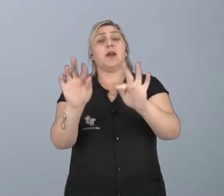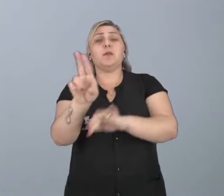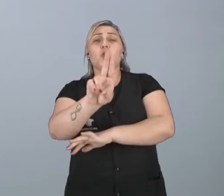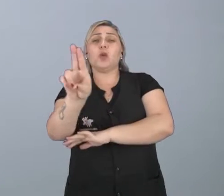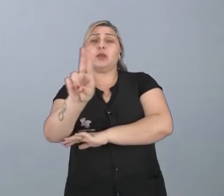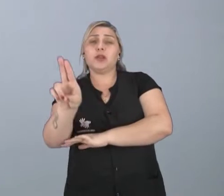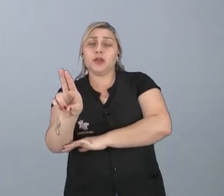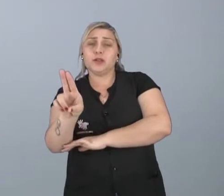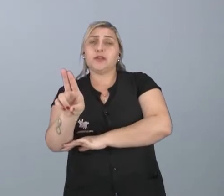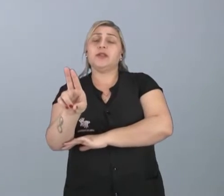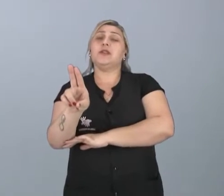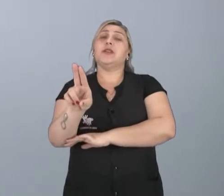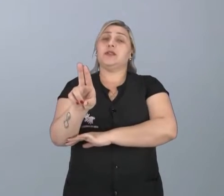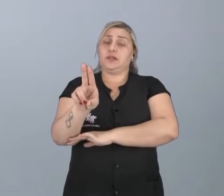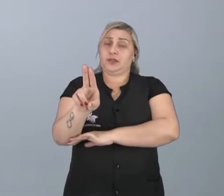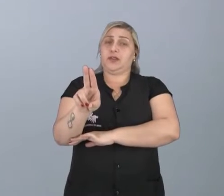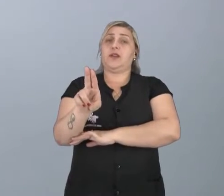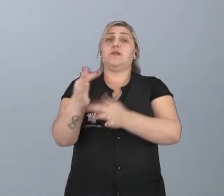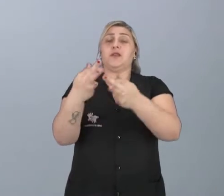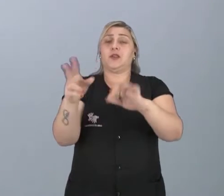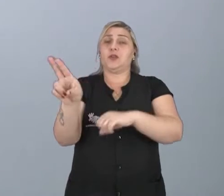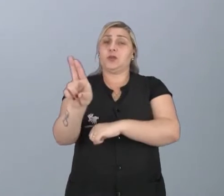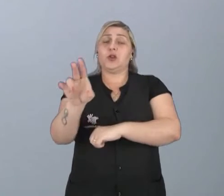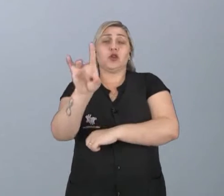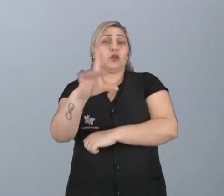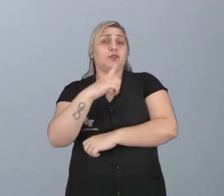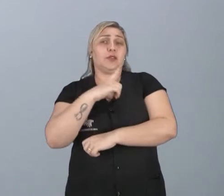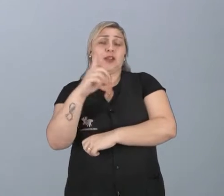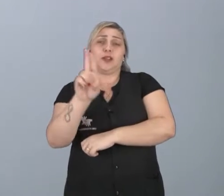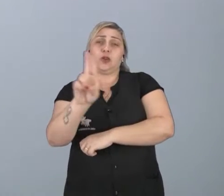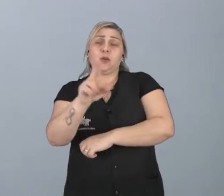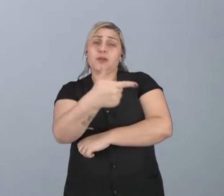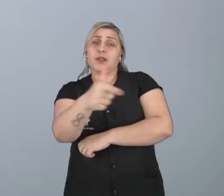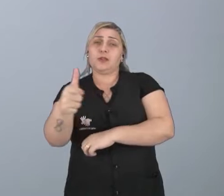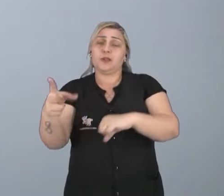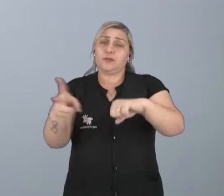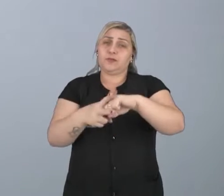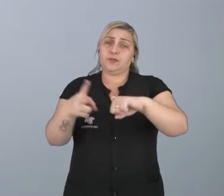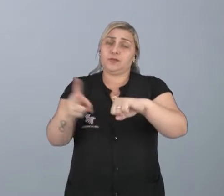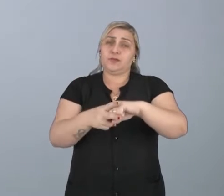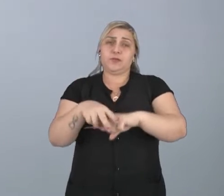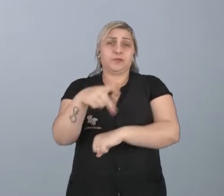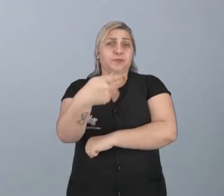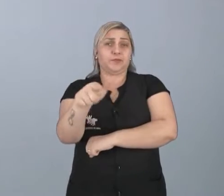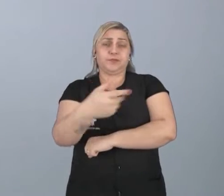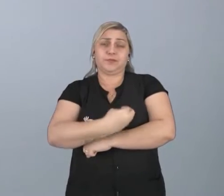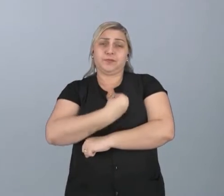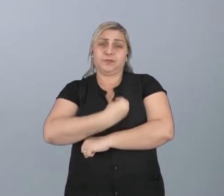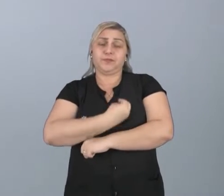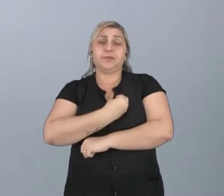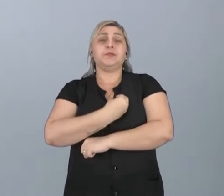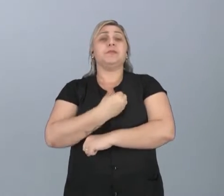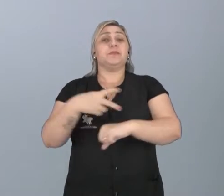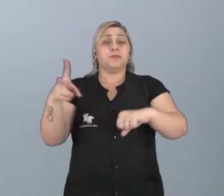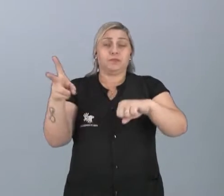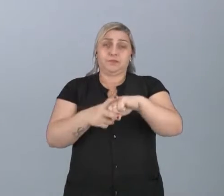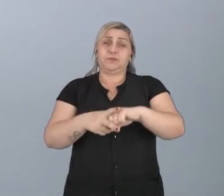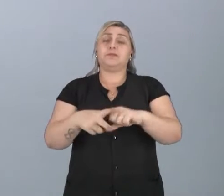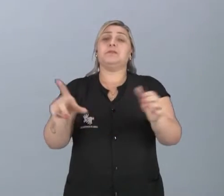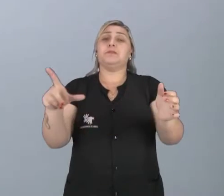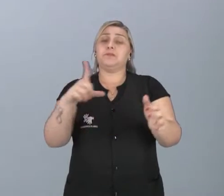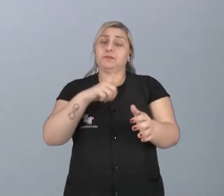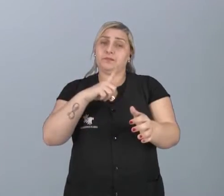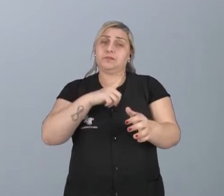nominais. Frases nominais são aquelas que apresentam apenas nomes, sem a presença do verbo. E as verbais, que contêm o